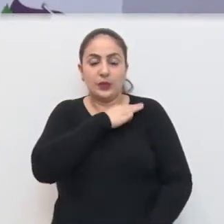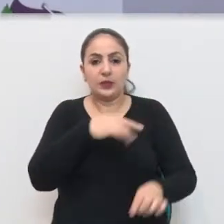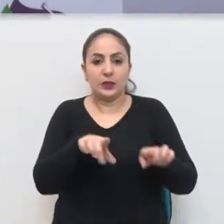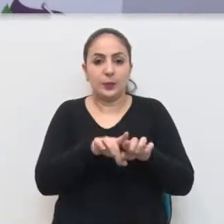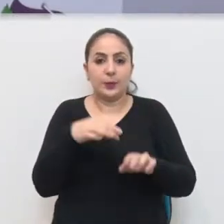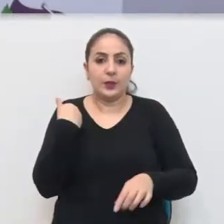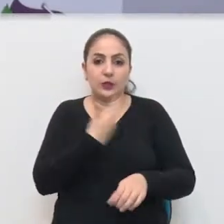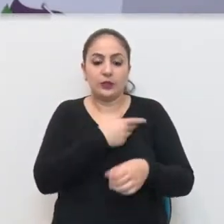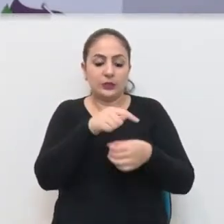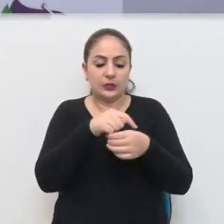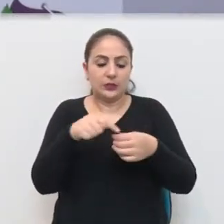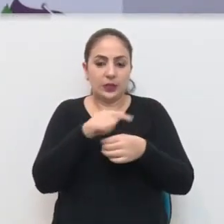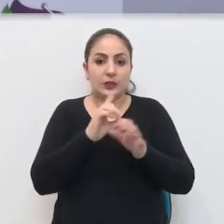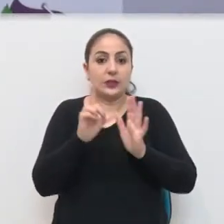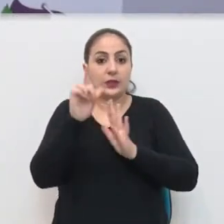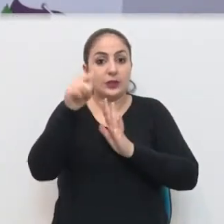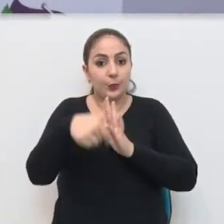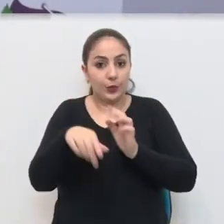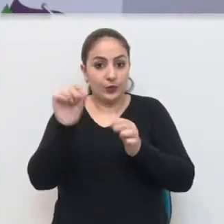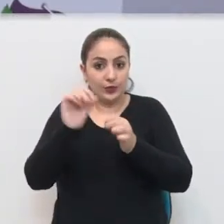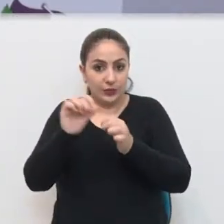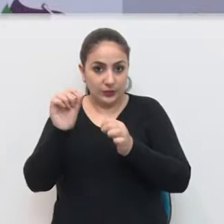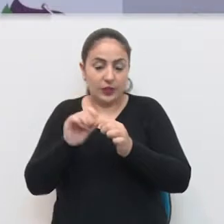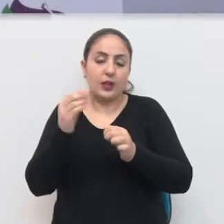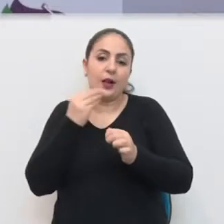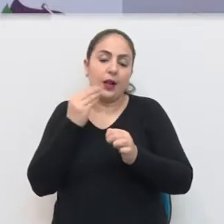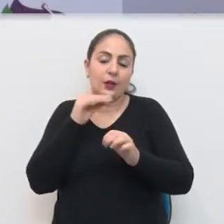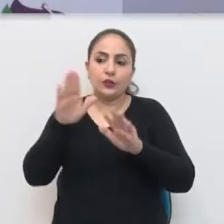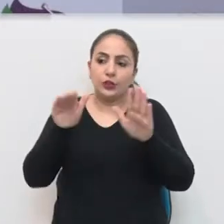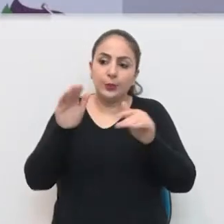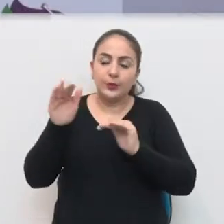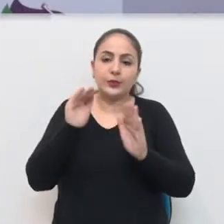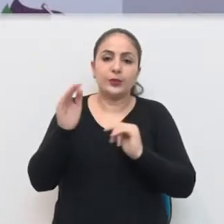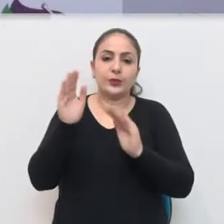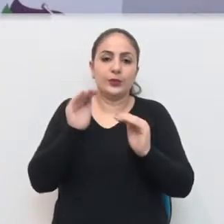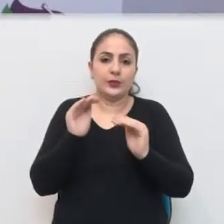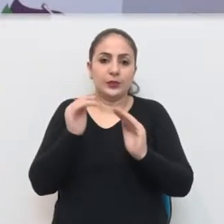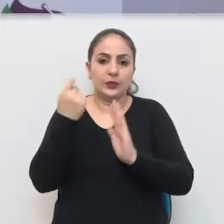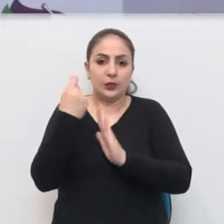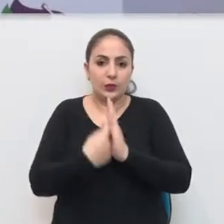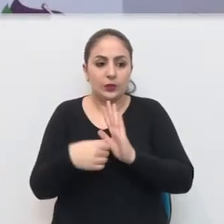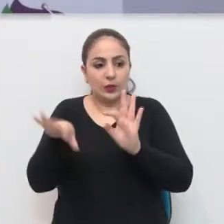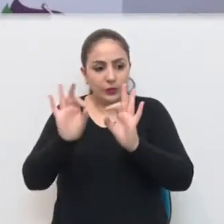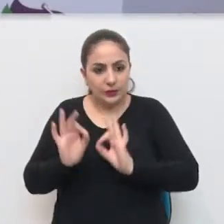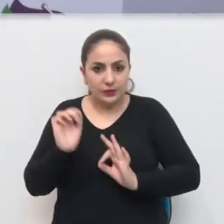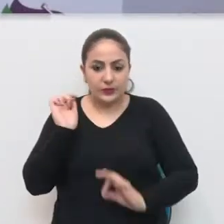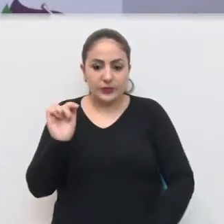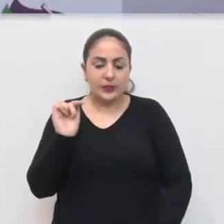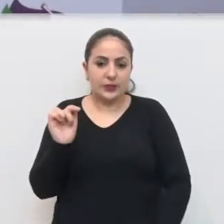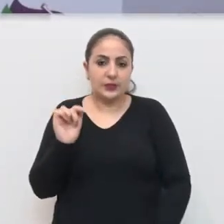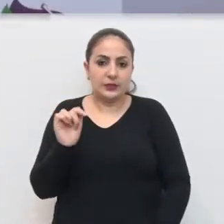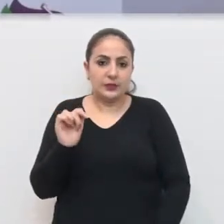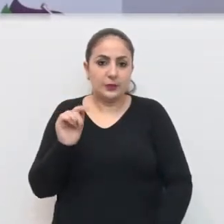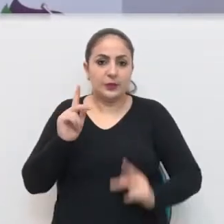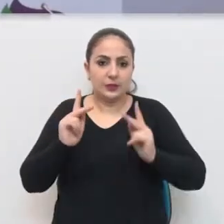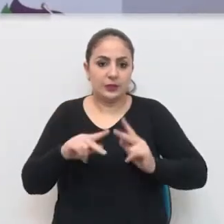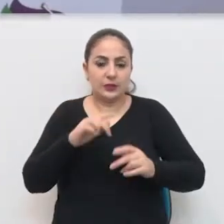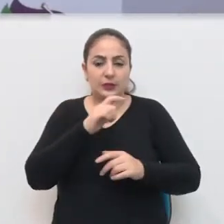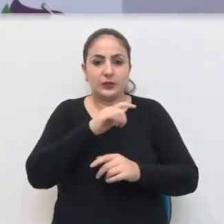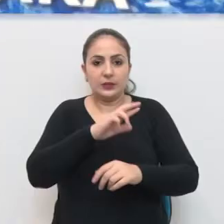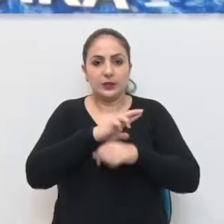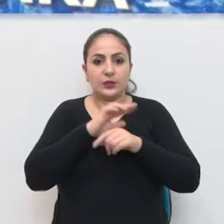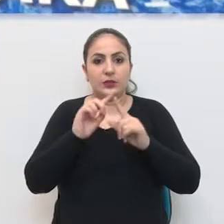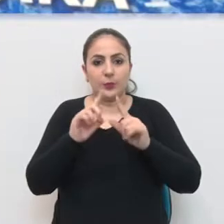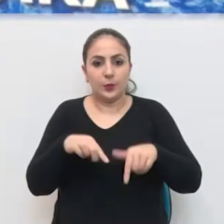e policiais civis para a nossa cidade, após a realização, obviamente, o chamamento e a nomeação e a preparação desses agentes da